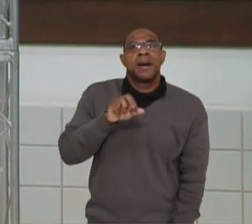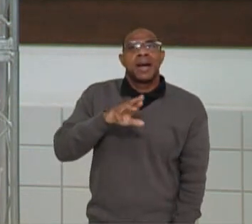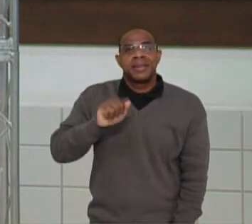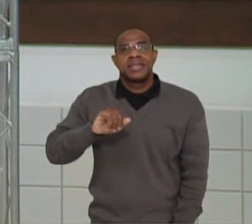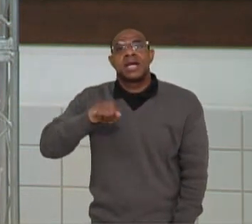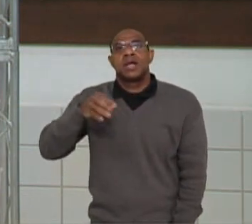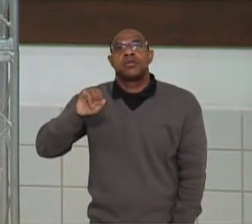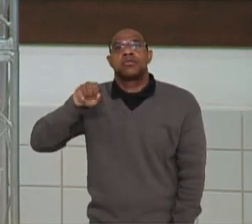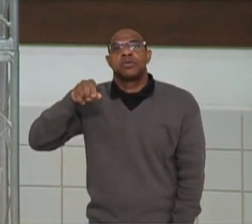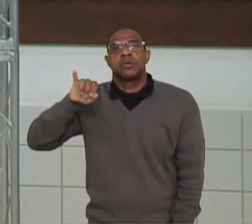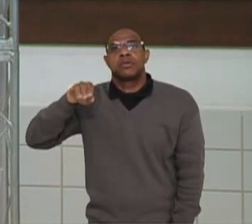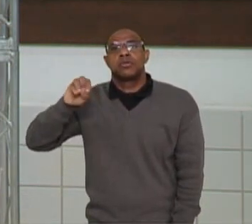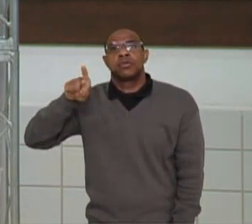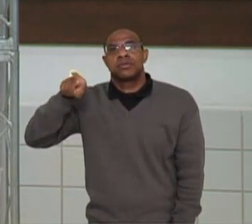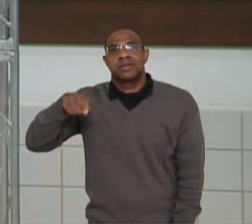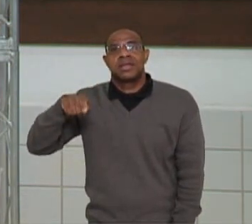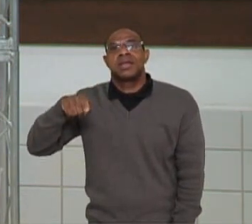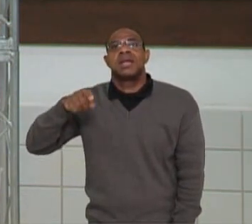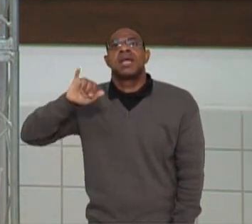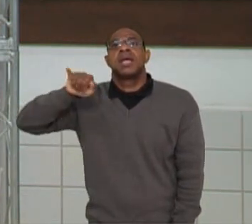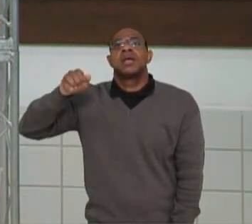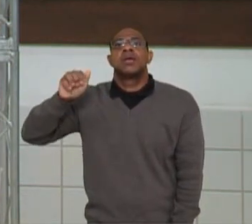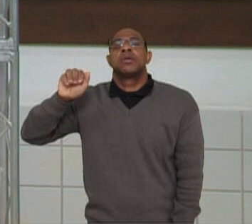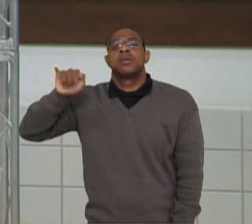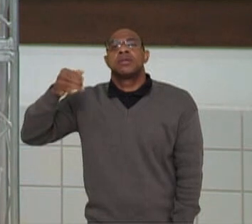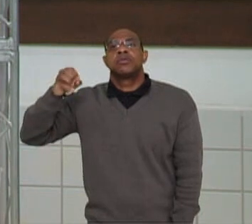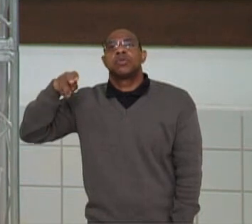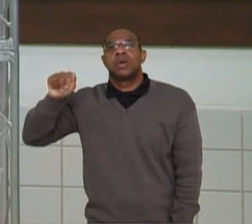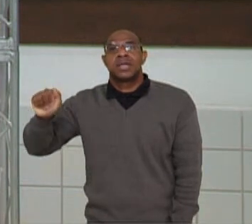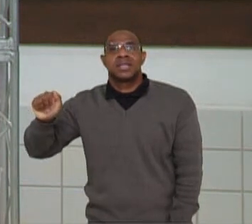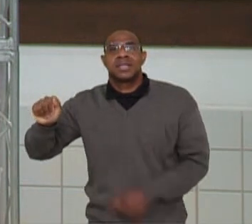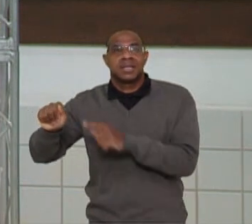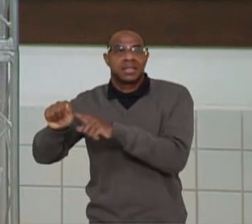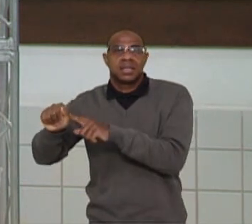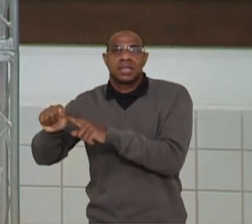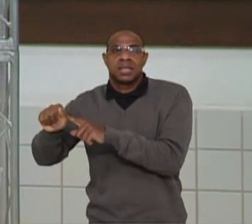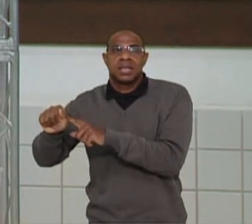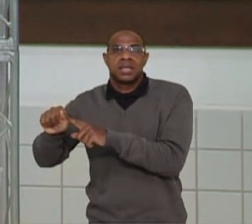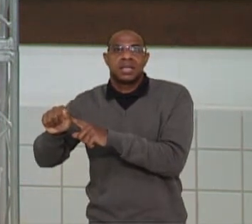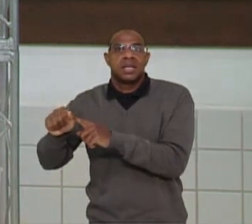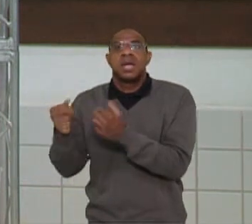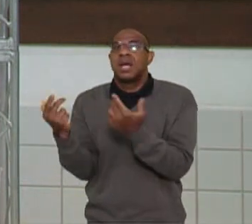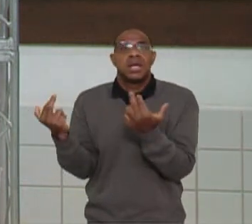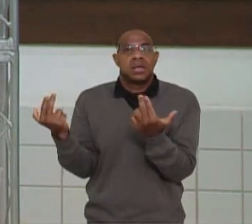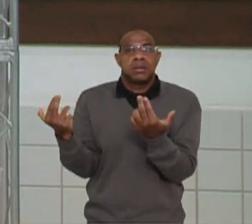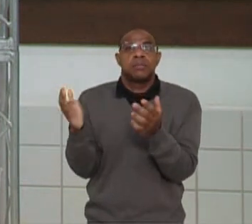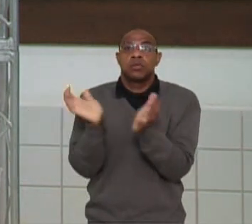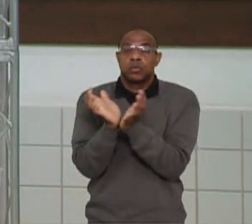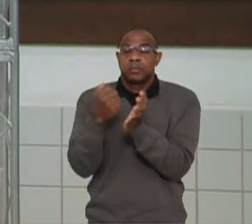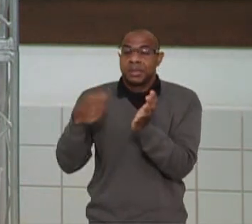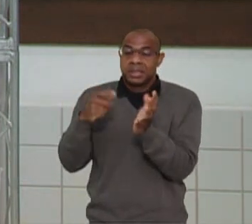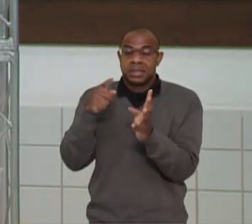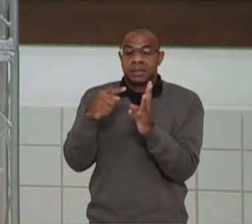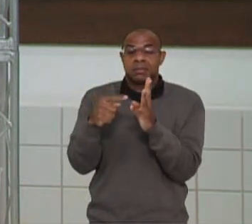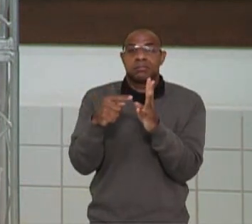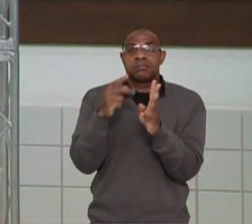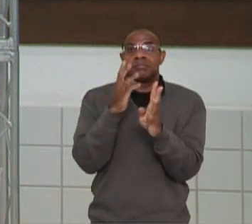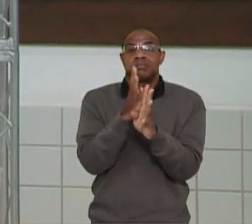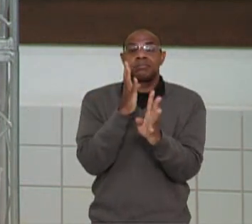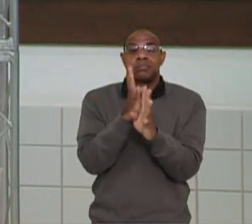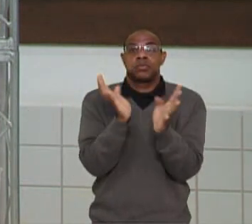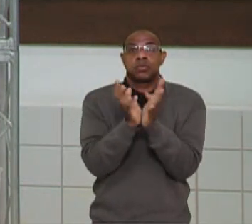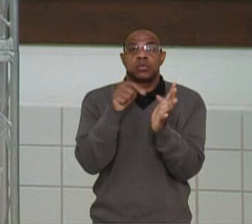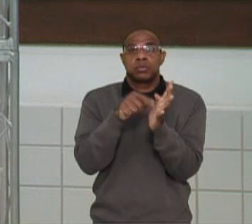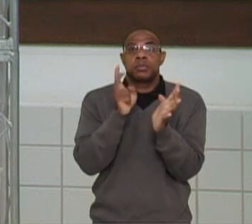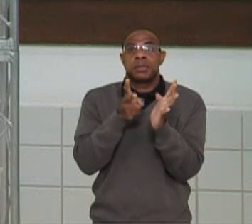o José e a Joana, é o mesmo grupo que ter a Joana, a Maria e o José. É exatamente o